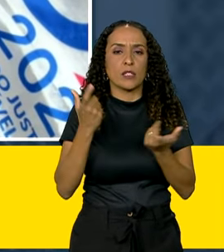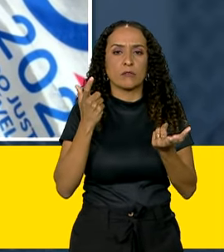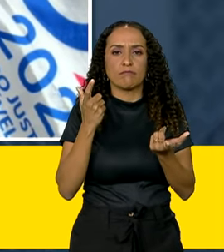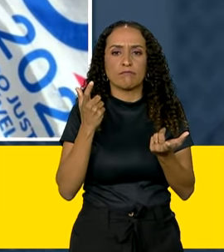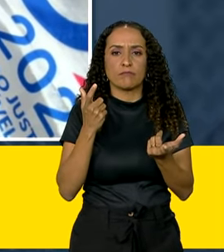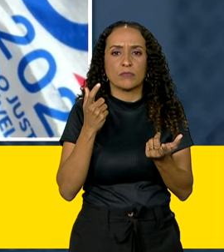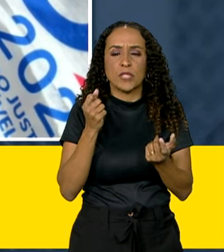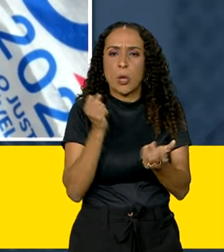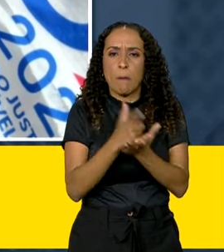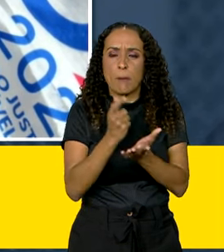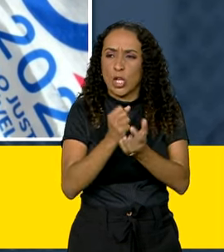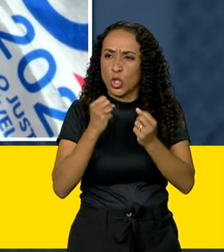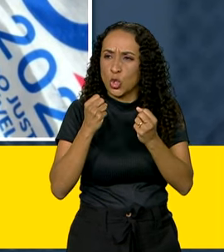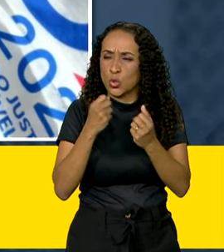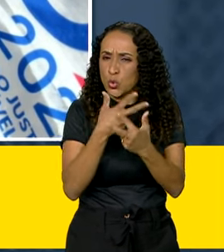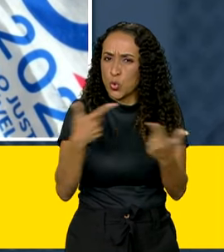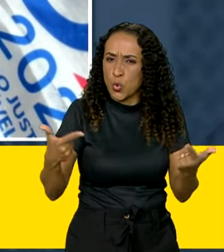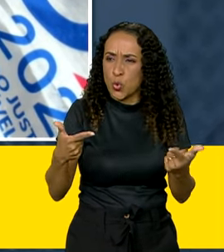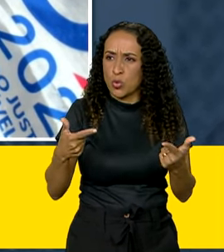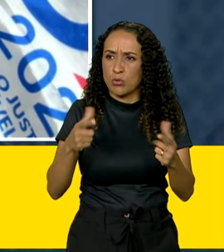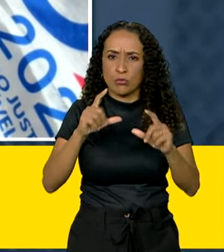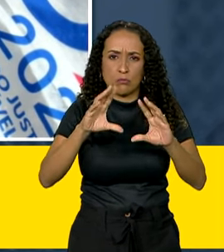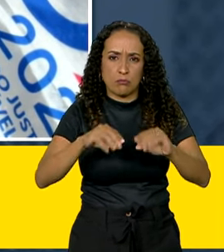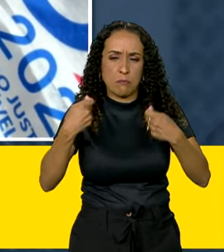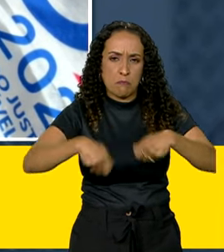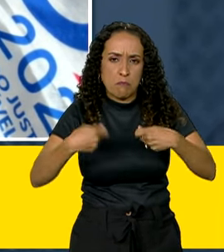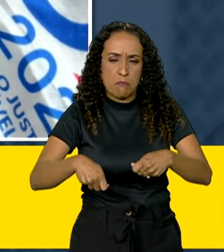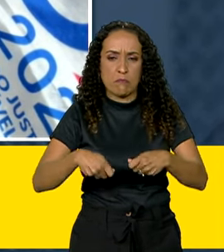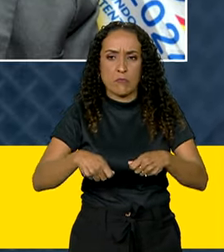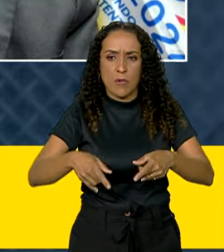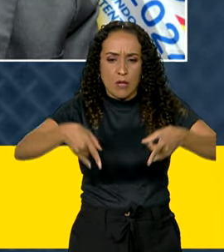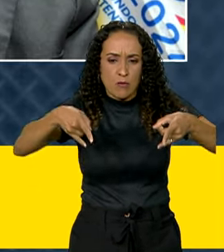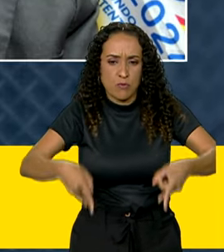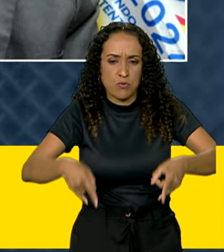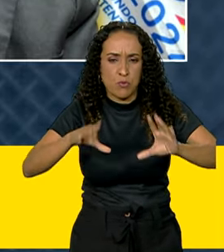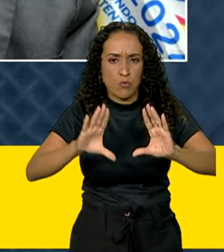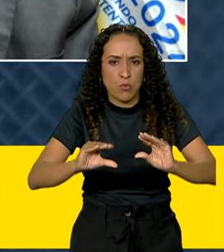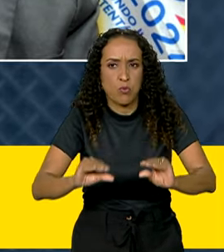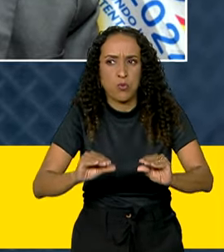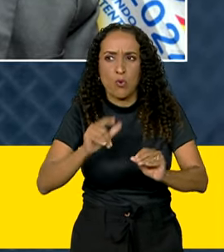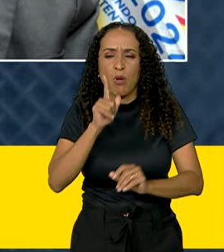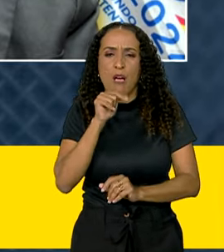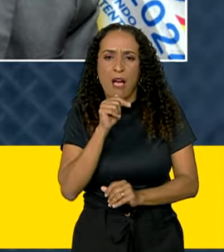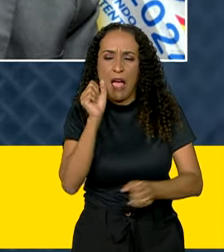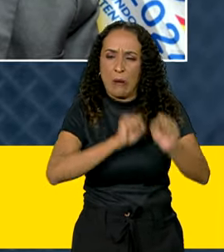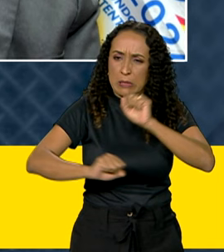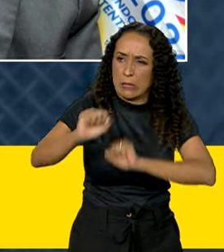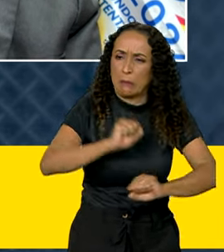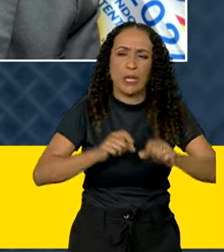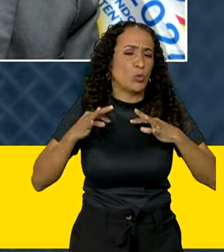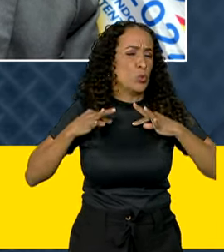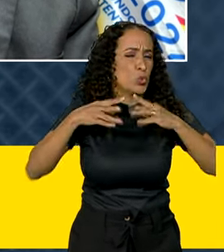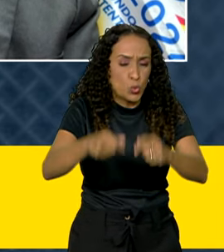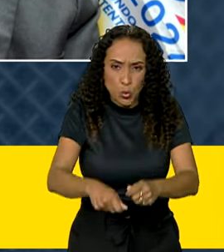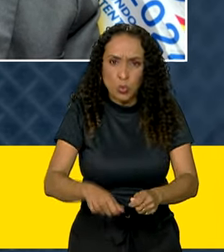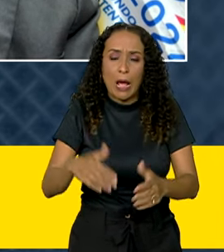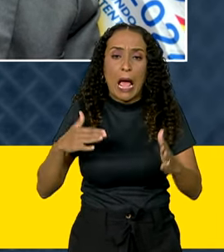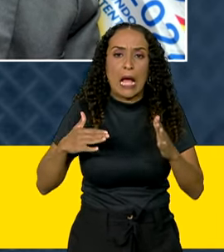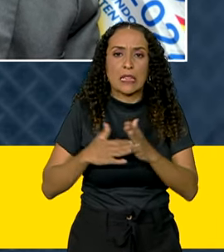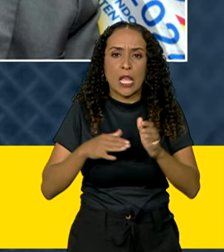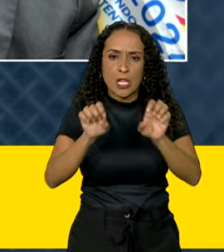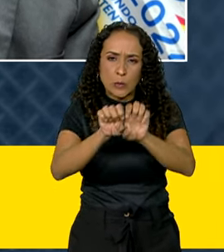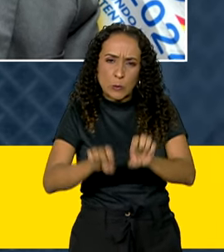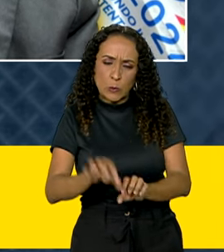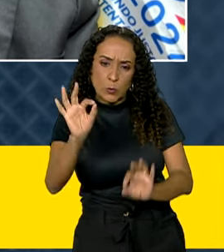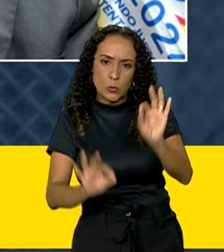de insumo necessário: colchões, cobertores, roupa de cama, água, sabão, detergente, enfim. Tudo até para